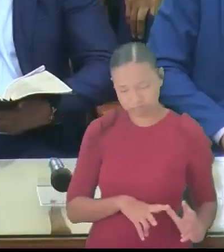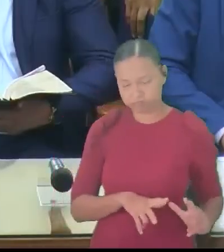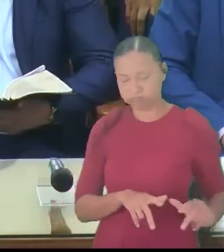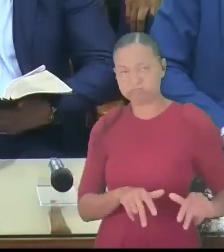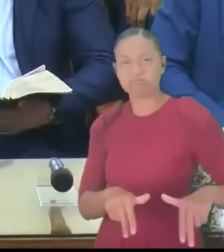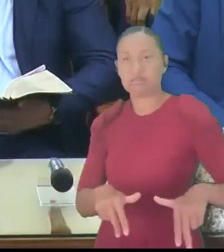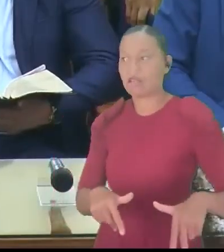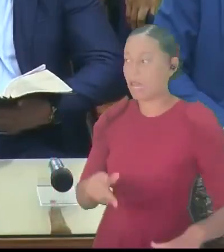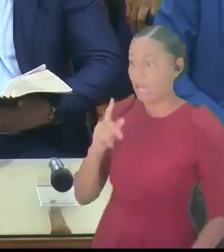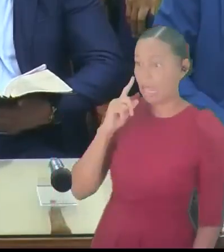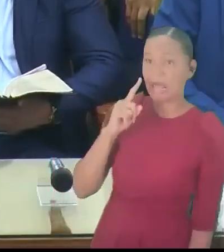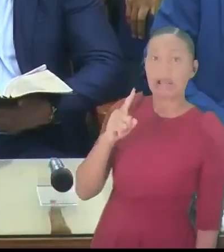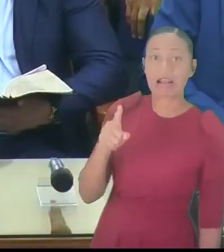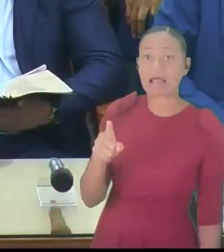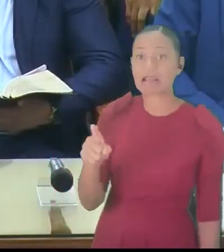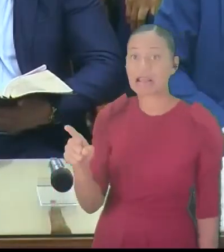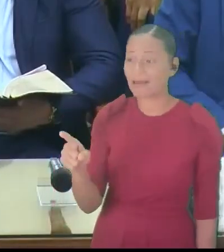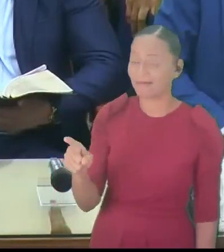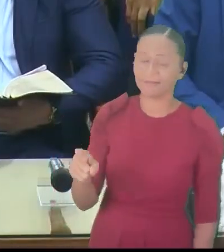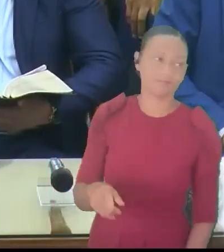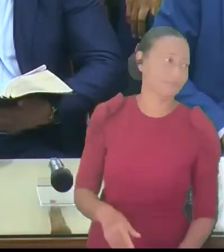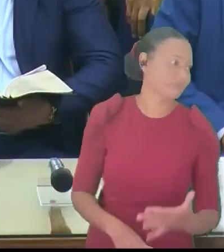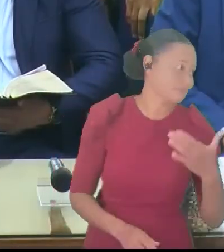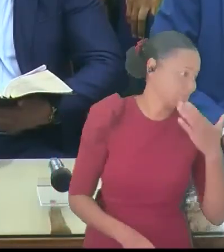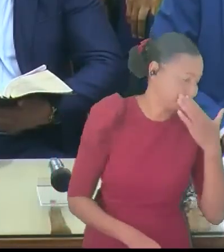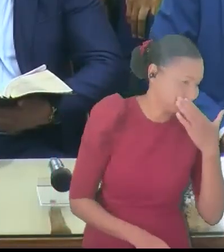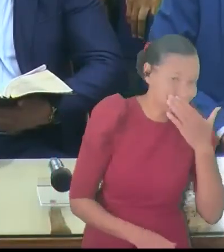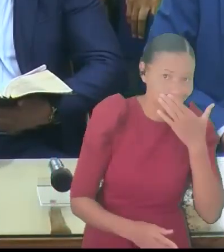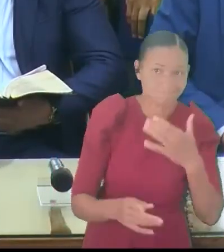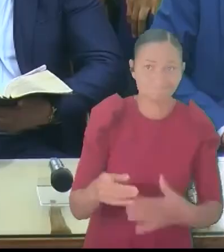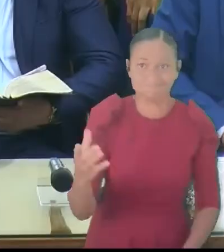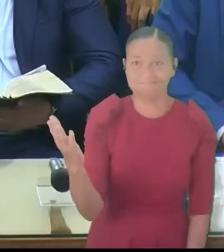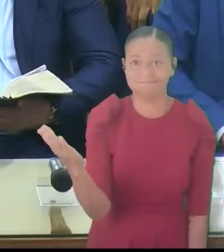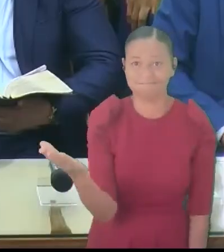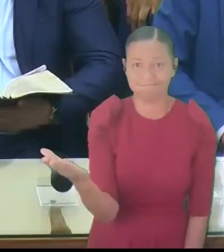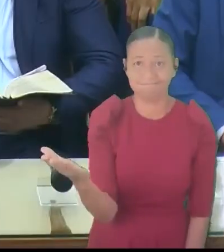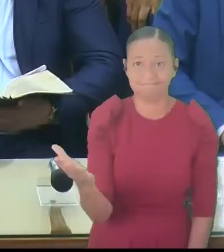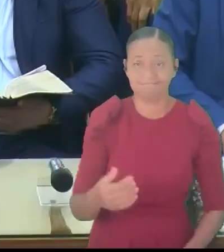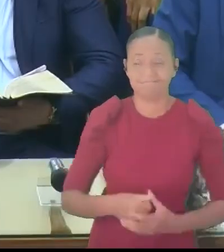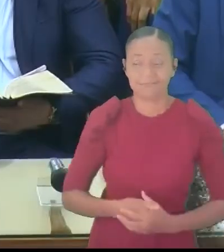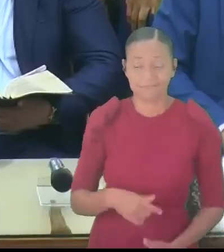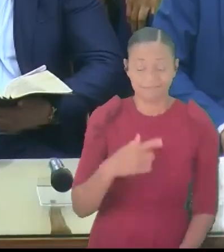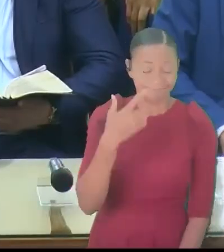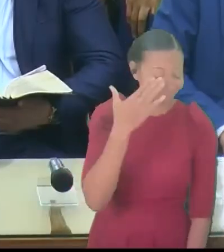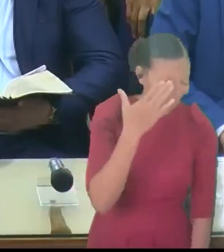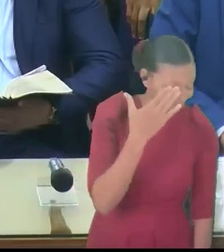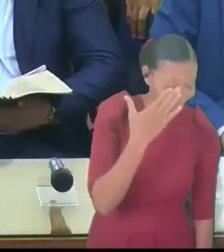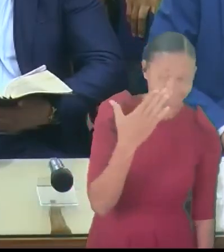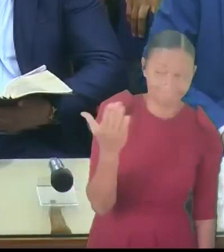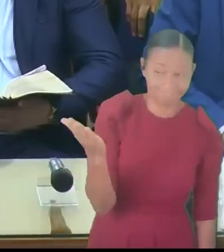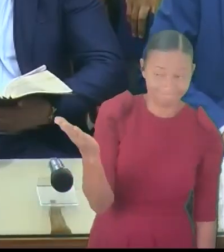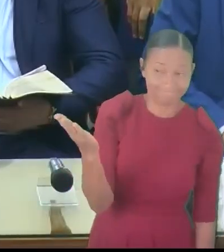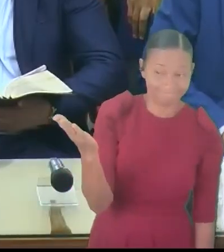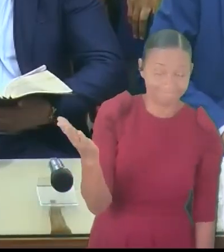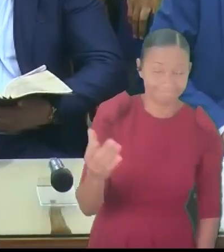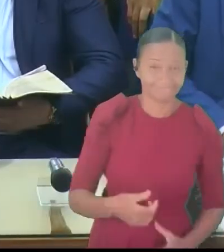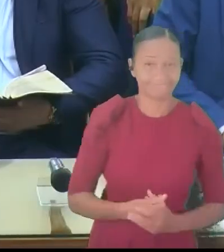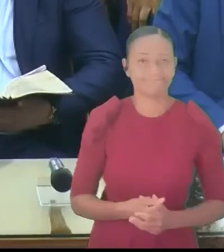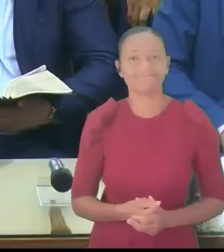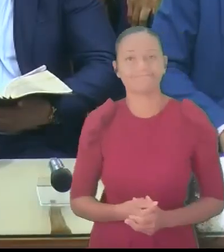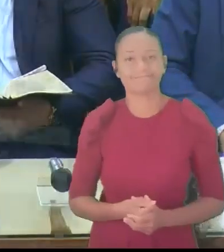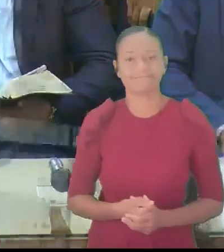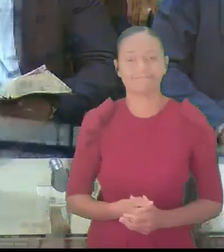Lá vem quem? Olha as trepeças que vêm. Vamos ver as trepeças que chegam.